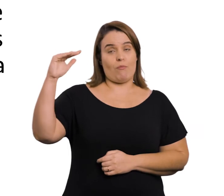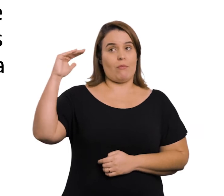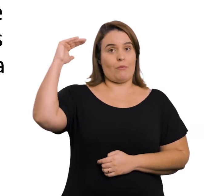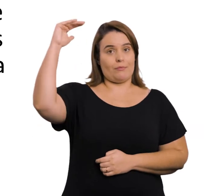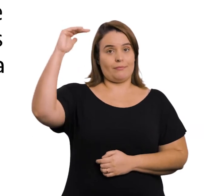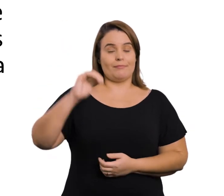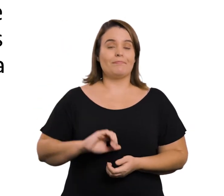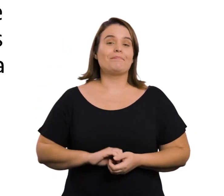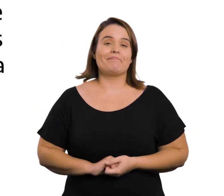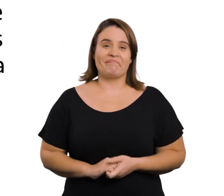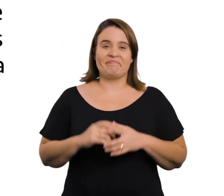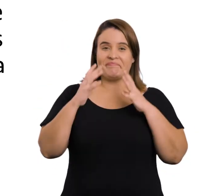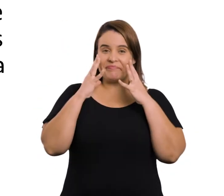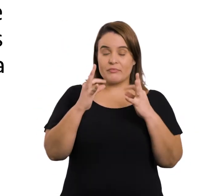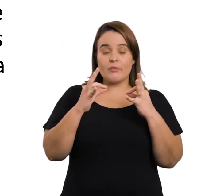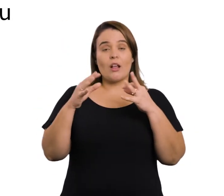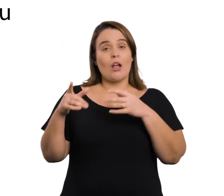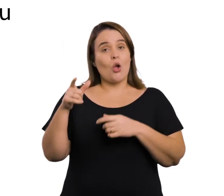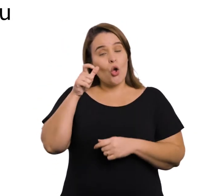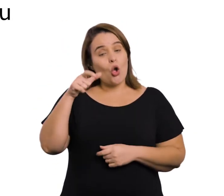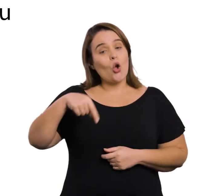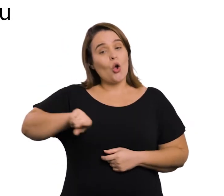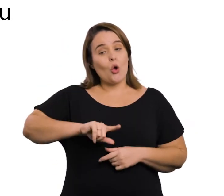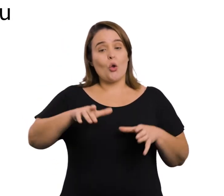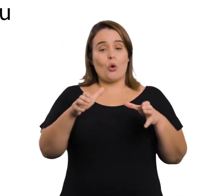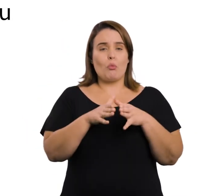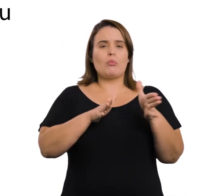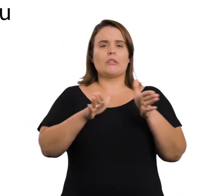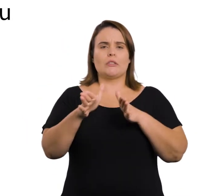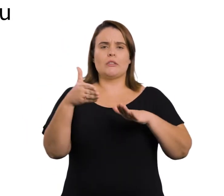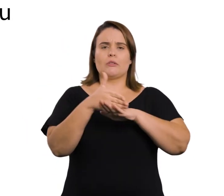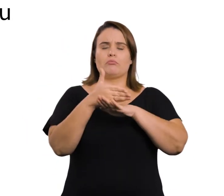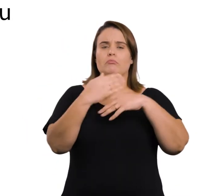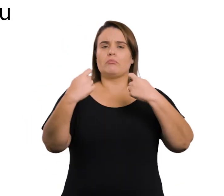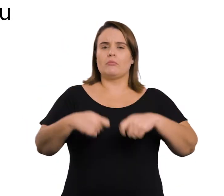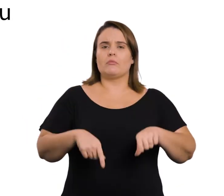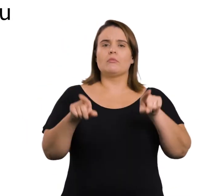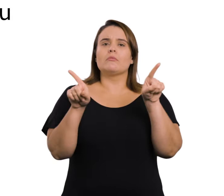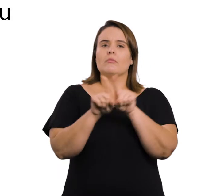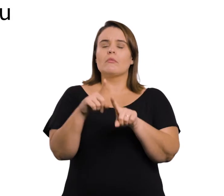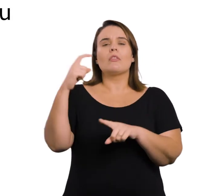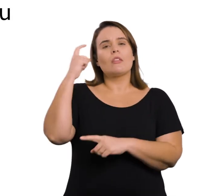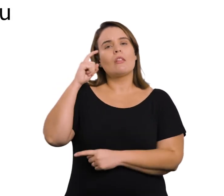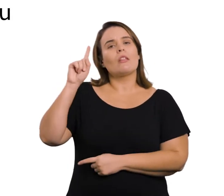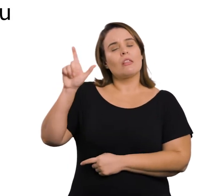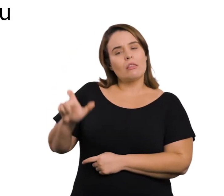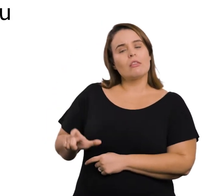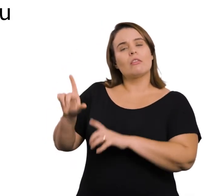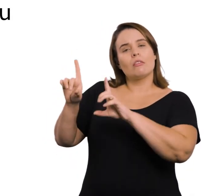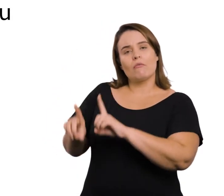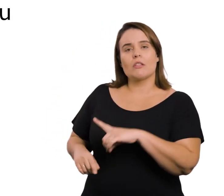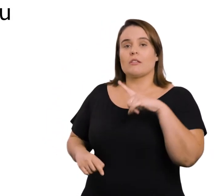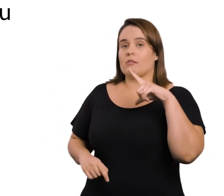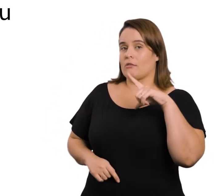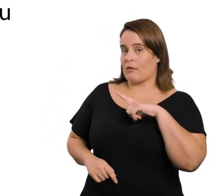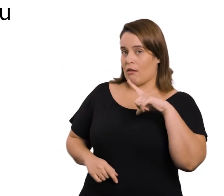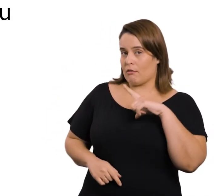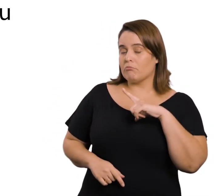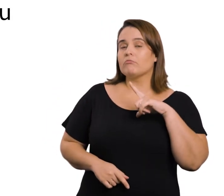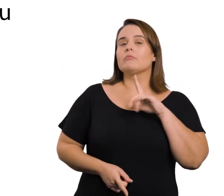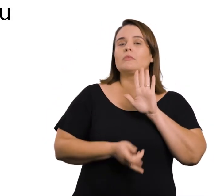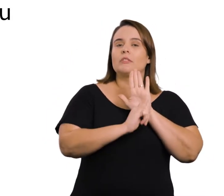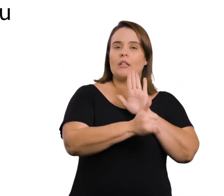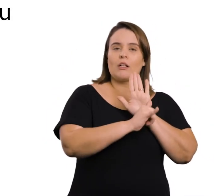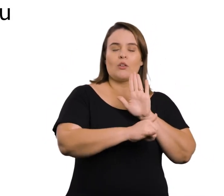com média ou alta estatura. A observação de que este grupo também precisa de acessos o levou a ser considerado